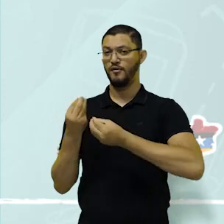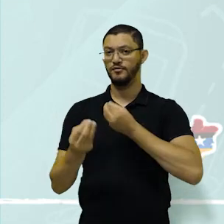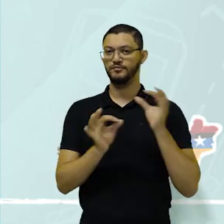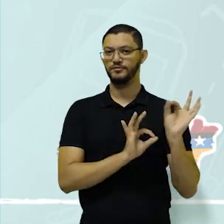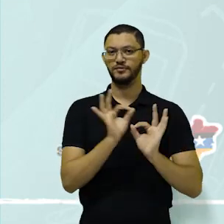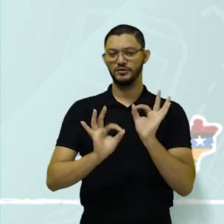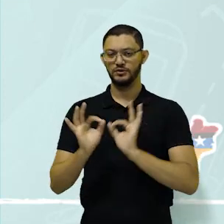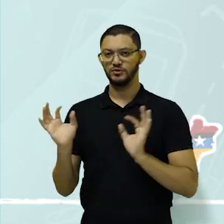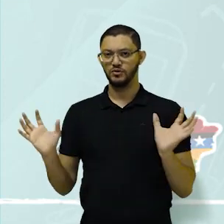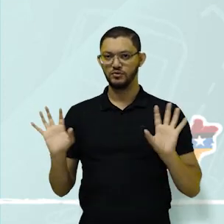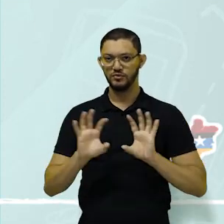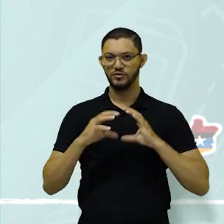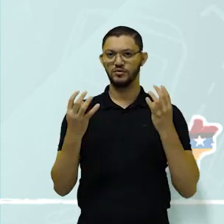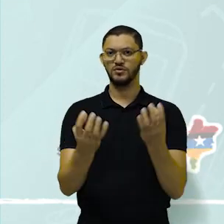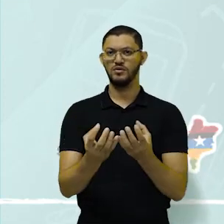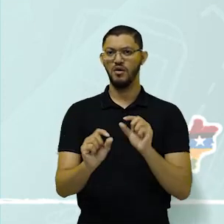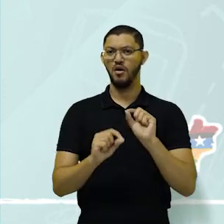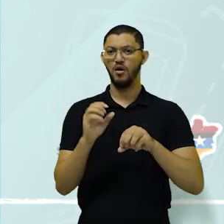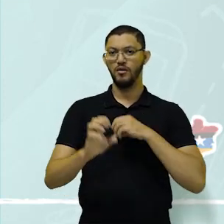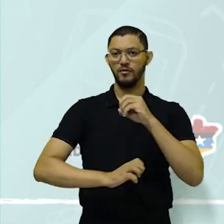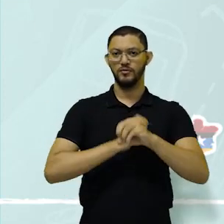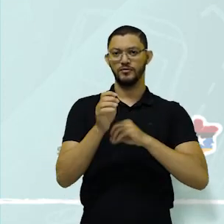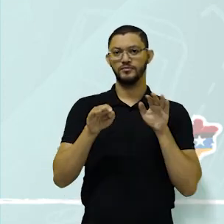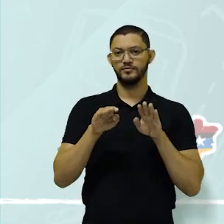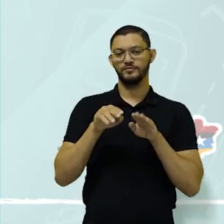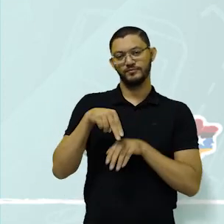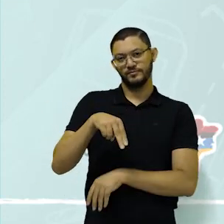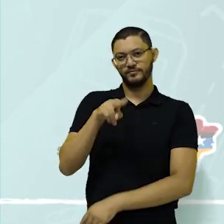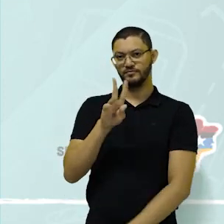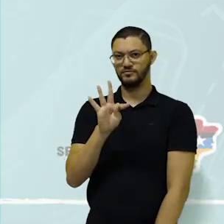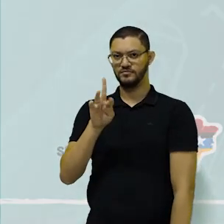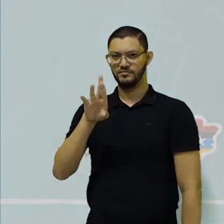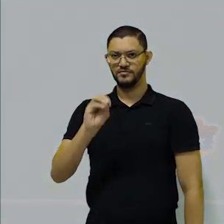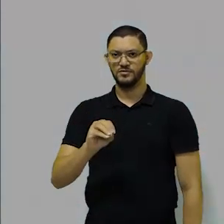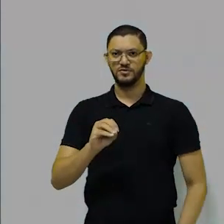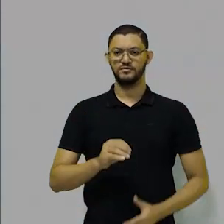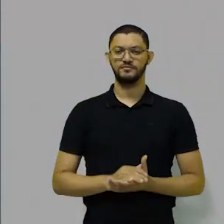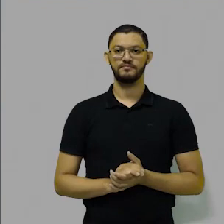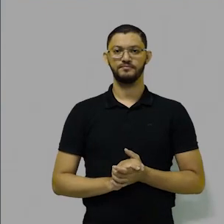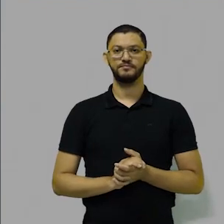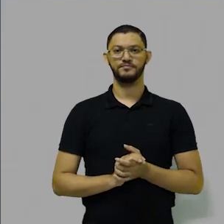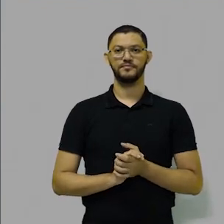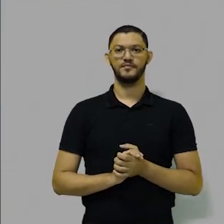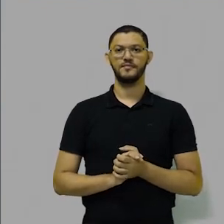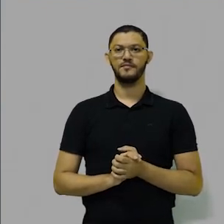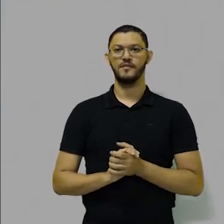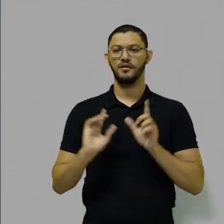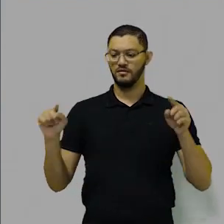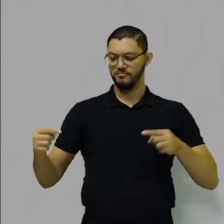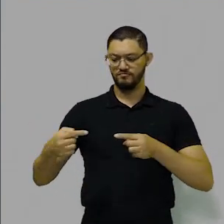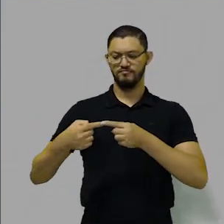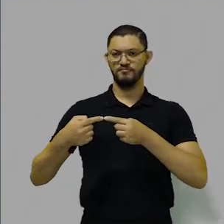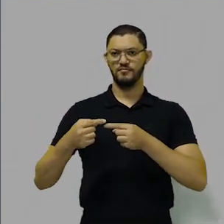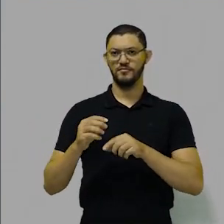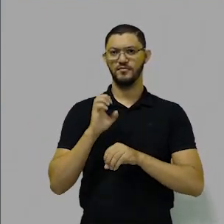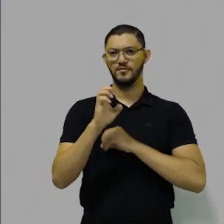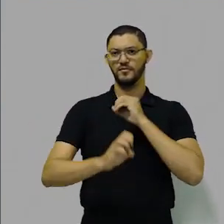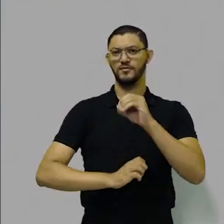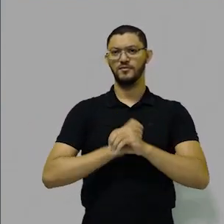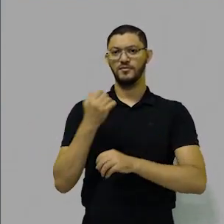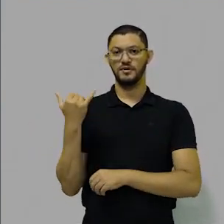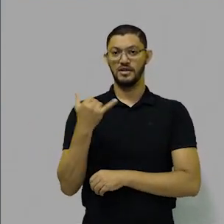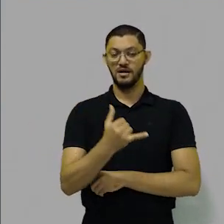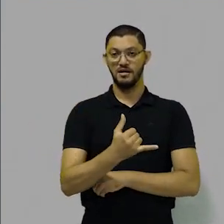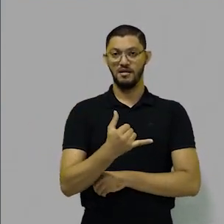um conjunto eletricamente neutro. Então, a combinação ela deve ser